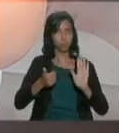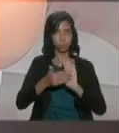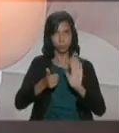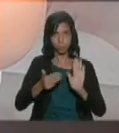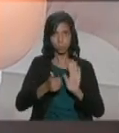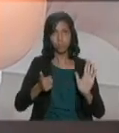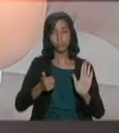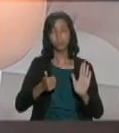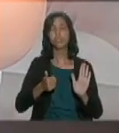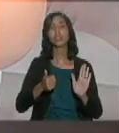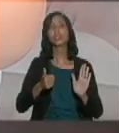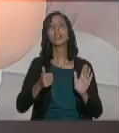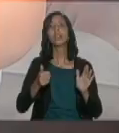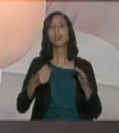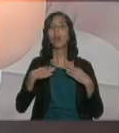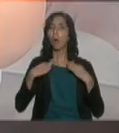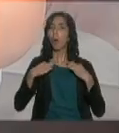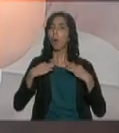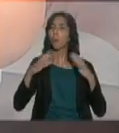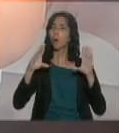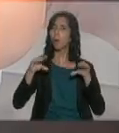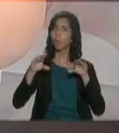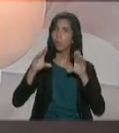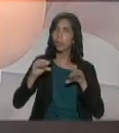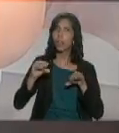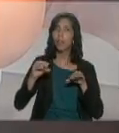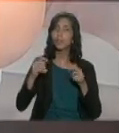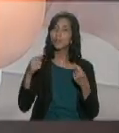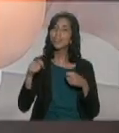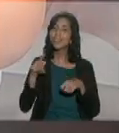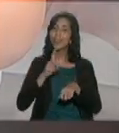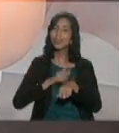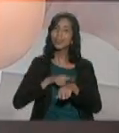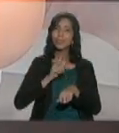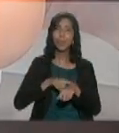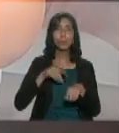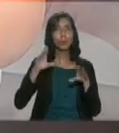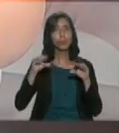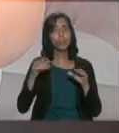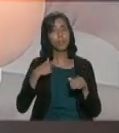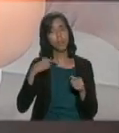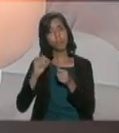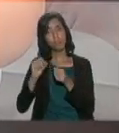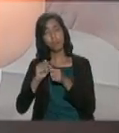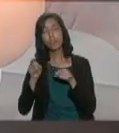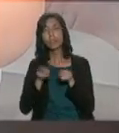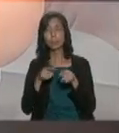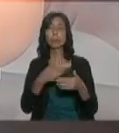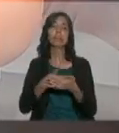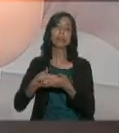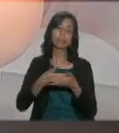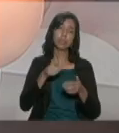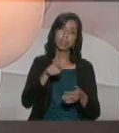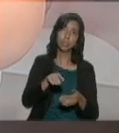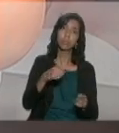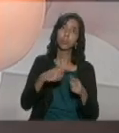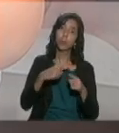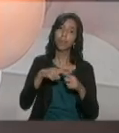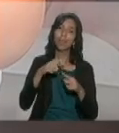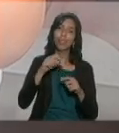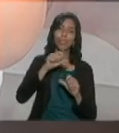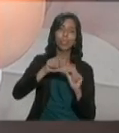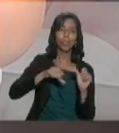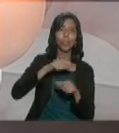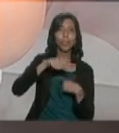tudo. E viste uma roupa confortável. Tem que ser um momento confortável para quem está fazendo e para a criança que está recebendo. Porque é